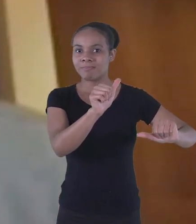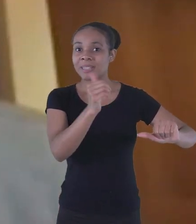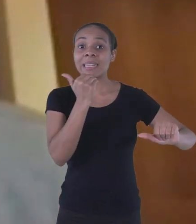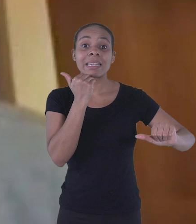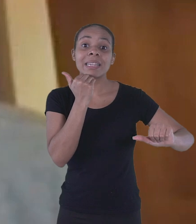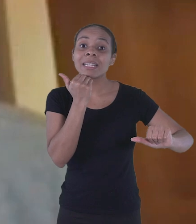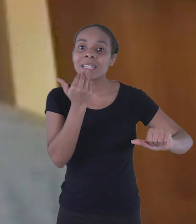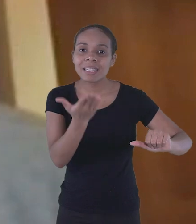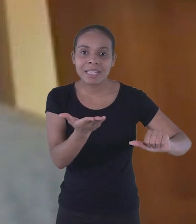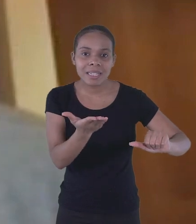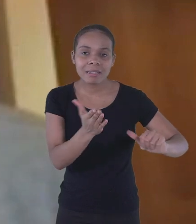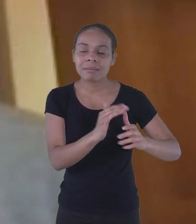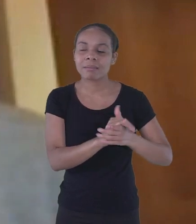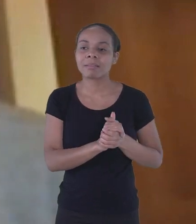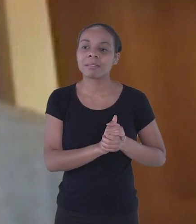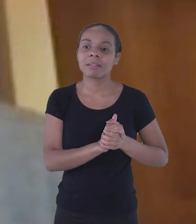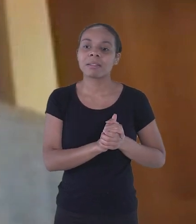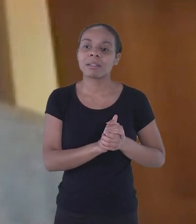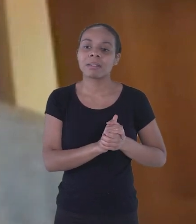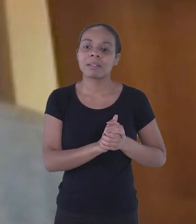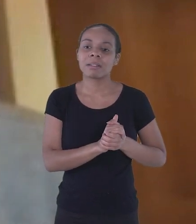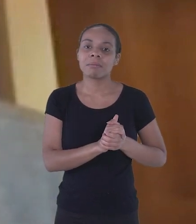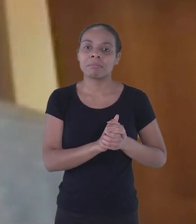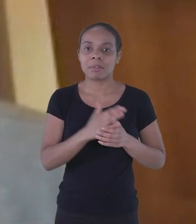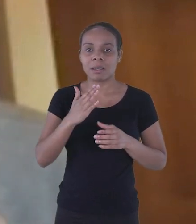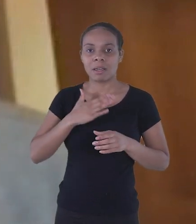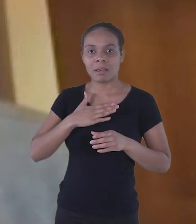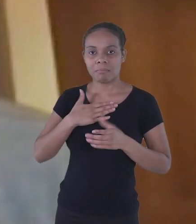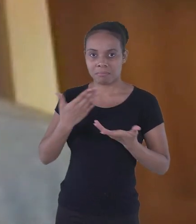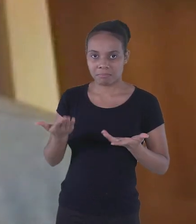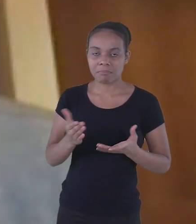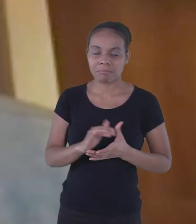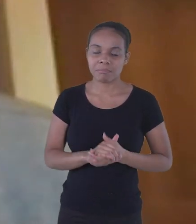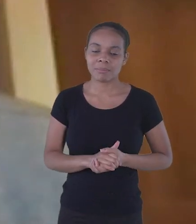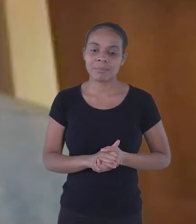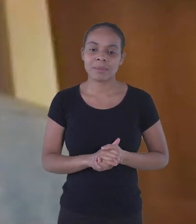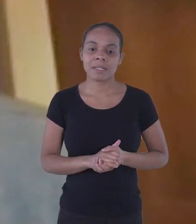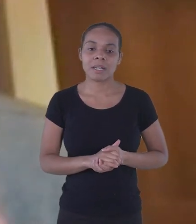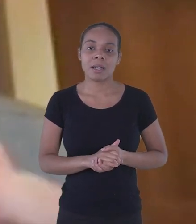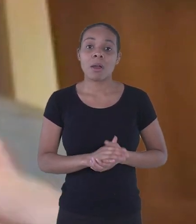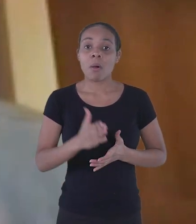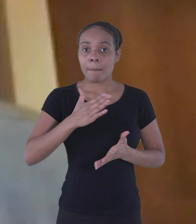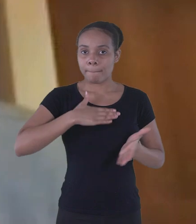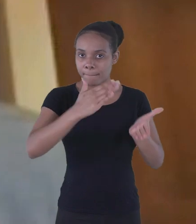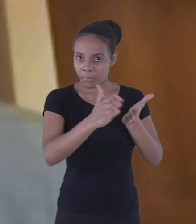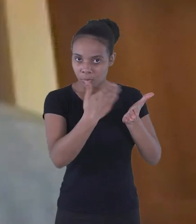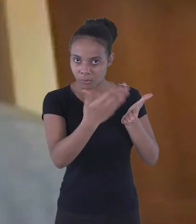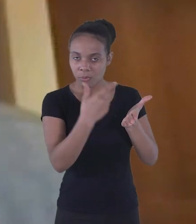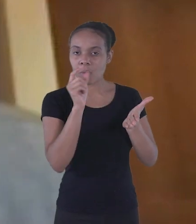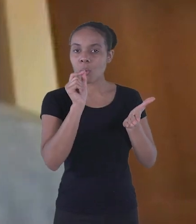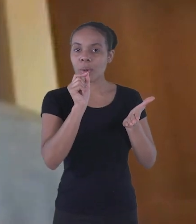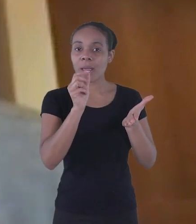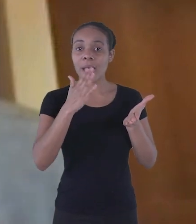meu personagem no livro. O livro, de certa forma, é a minha visão